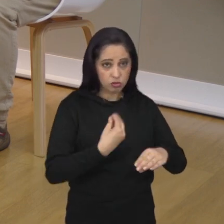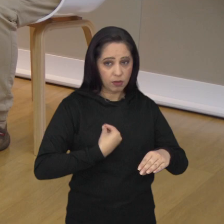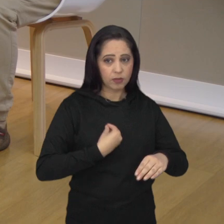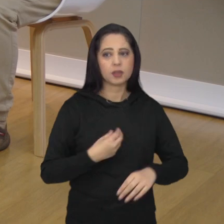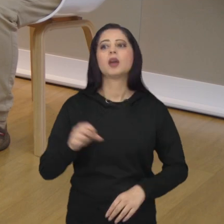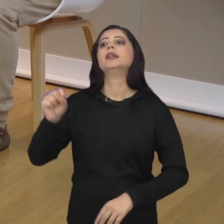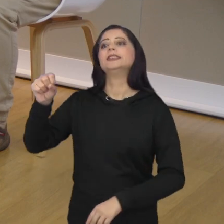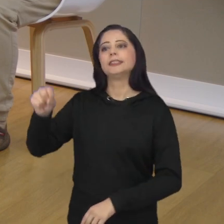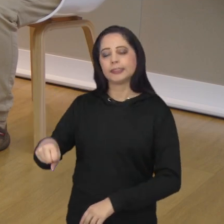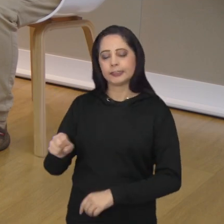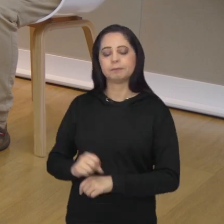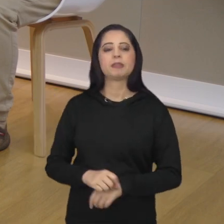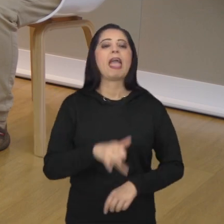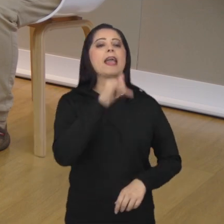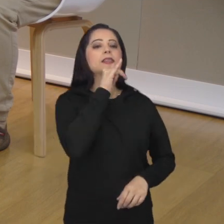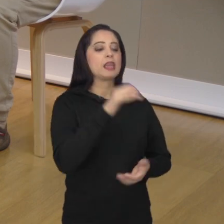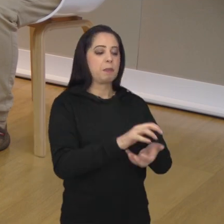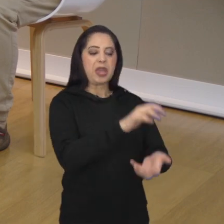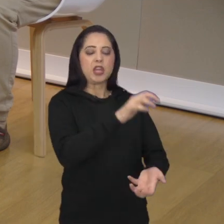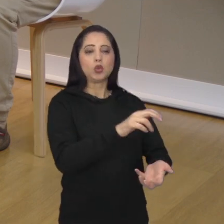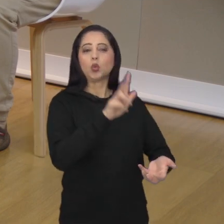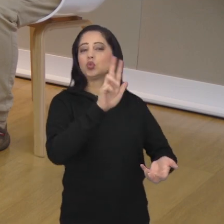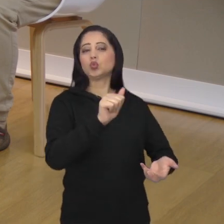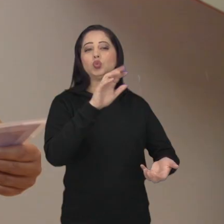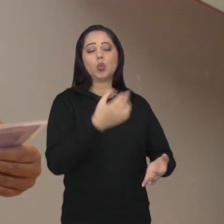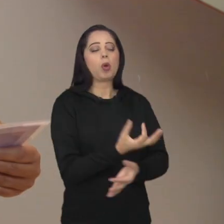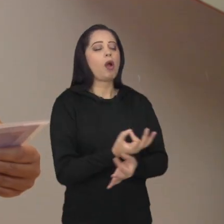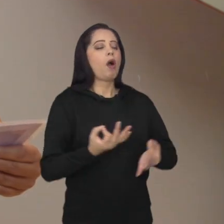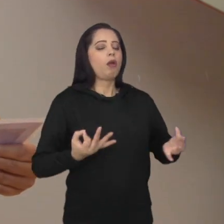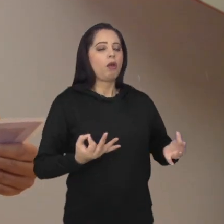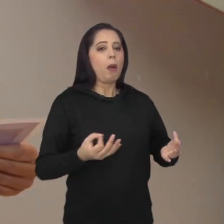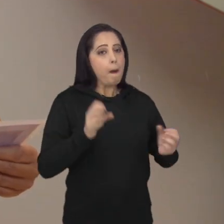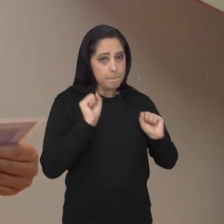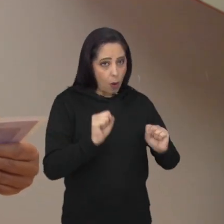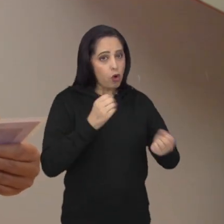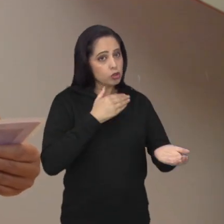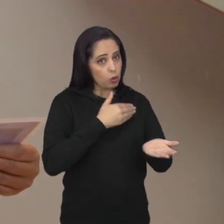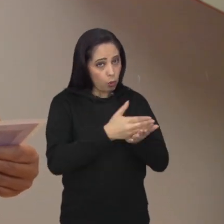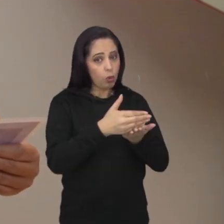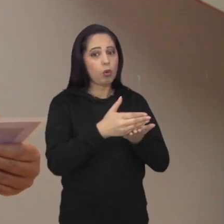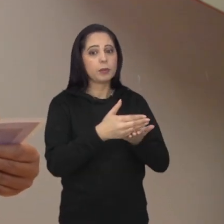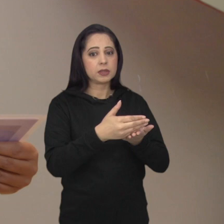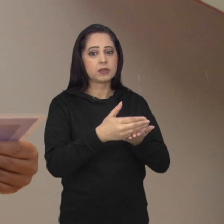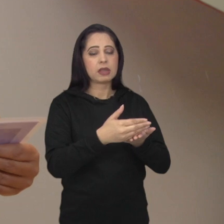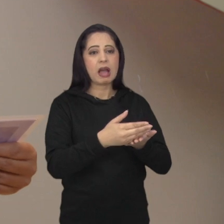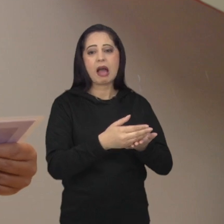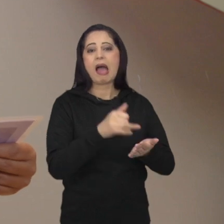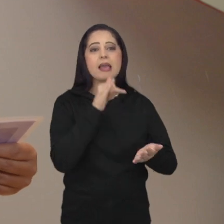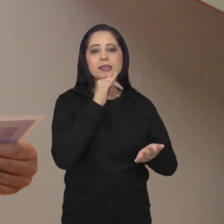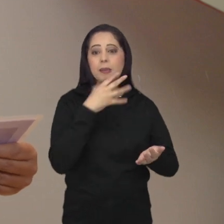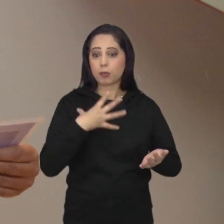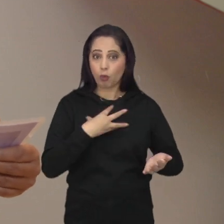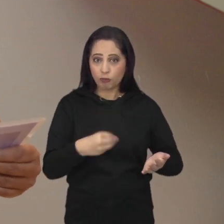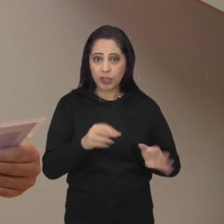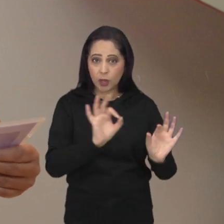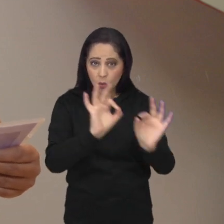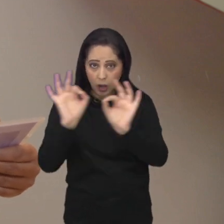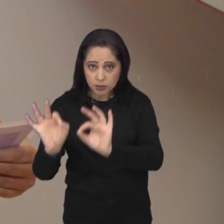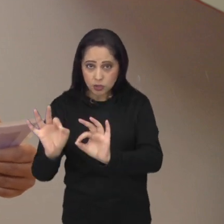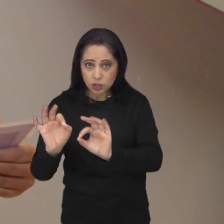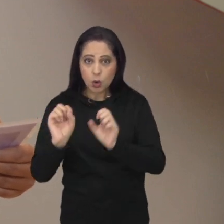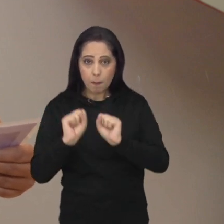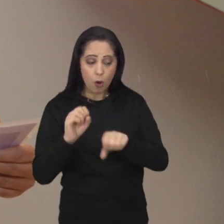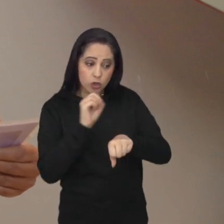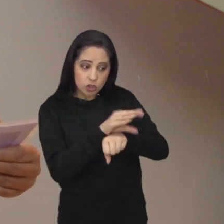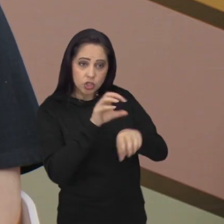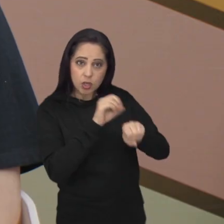Com certeza. Um idoso, de repente, que certeza. nunca praticou a meditação na vida, é legal, de repente, o filho que está assistindo, o cuidador, tentar